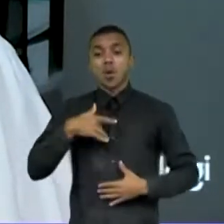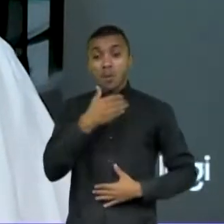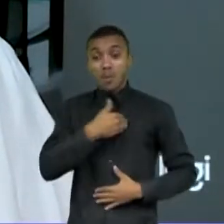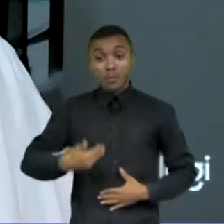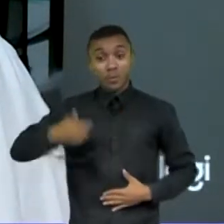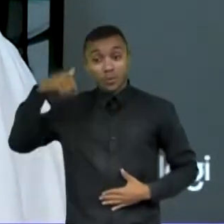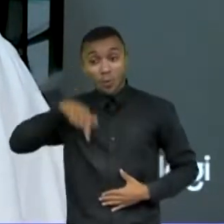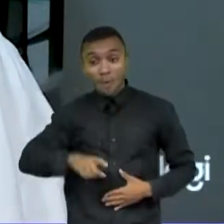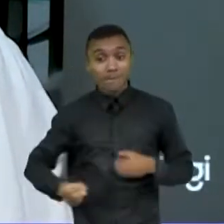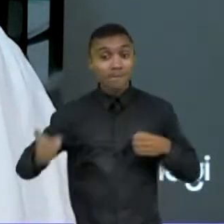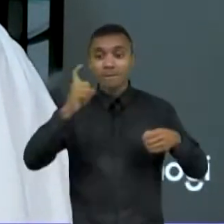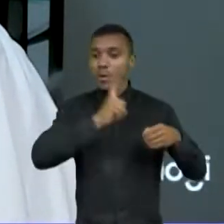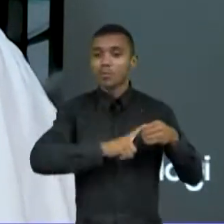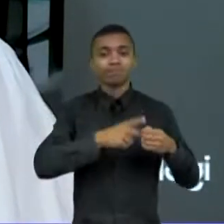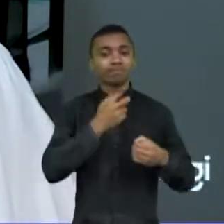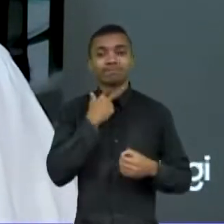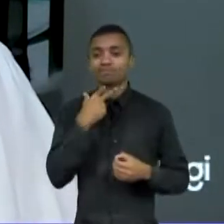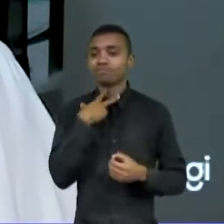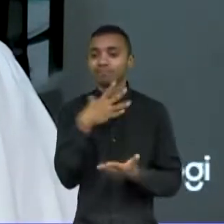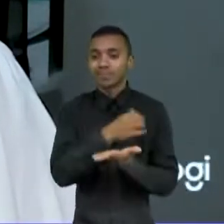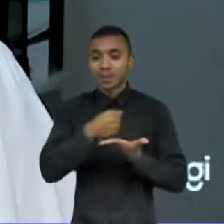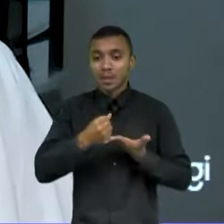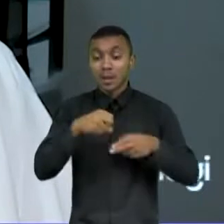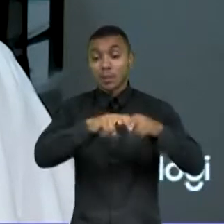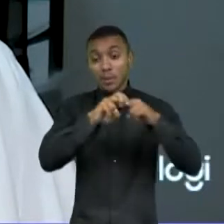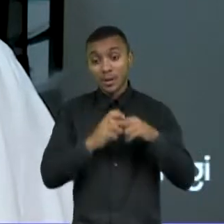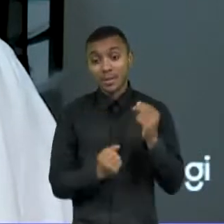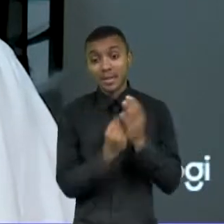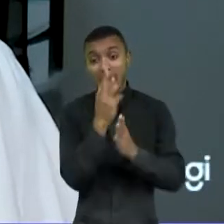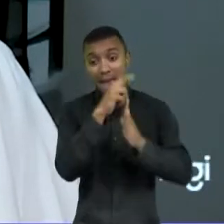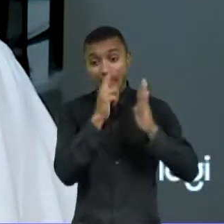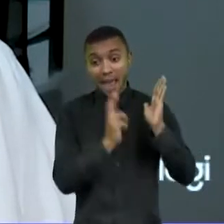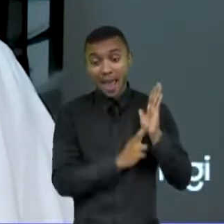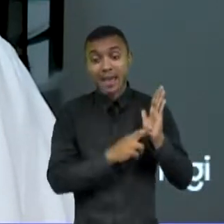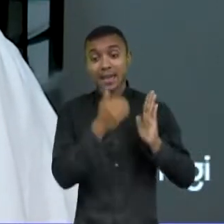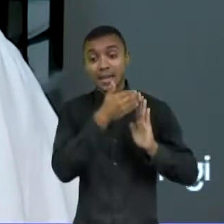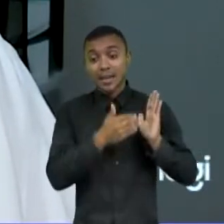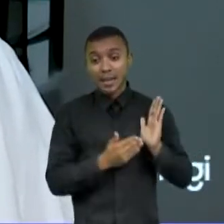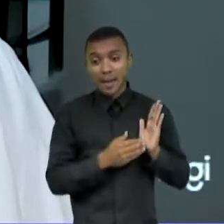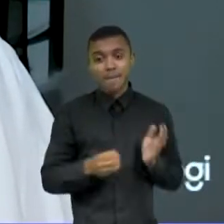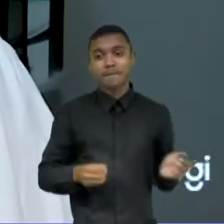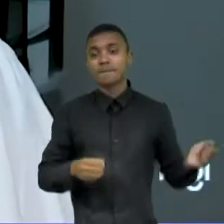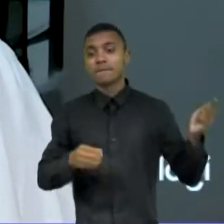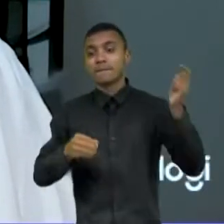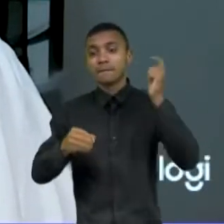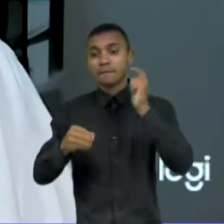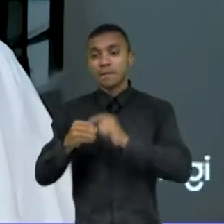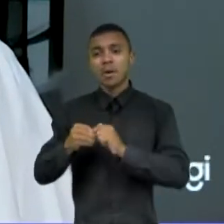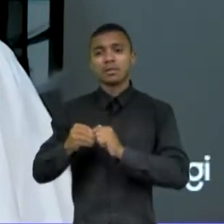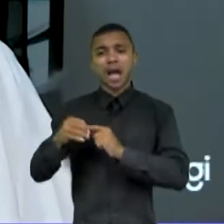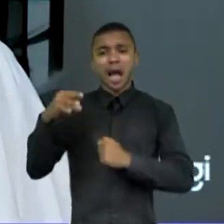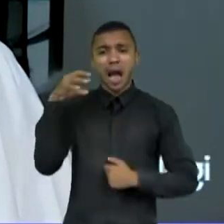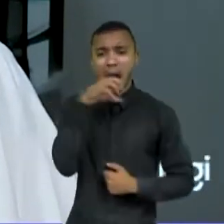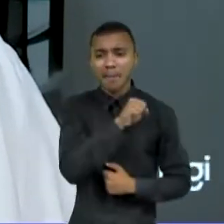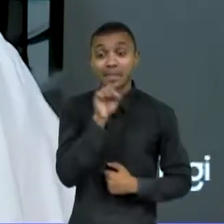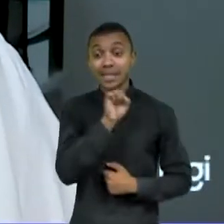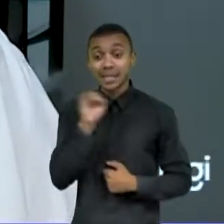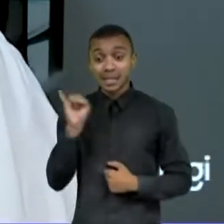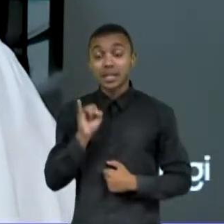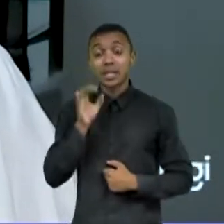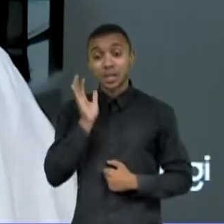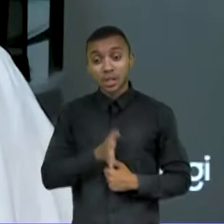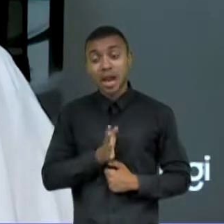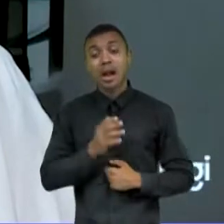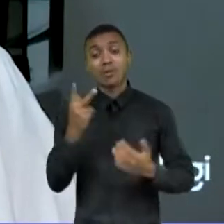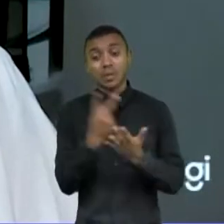ser feitas, né? Então a gente pode criar regras que dificultem a gente retomar essas medidas rapidamente se a gente estiver diante de uma